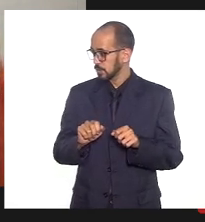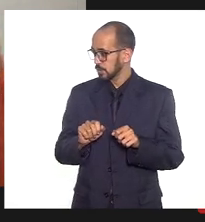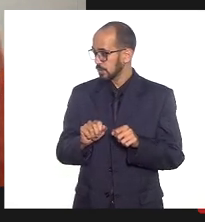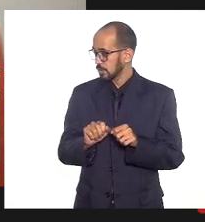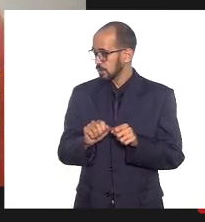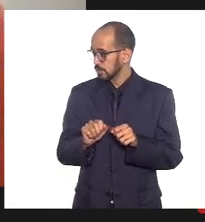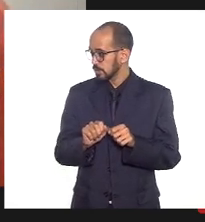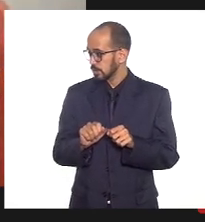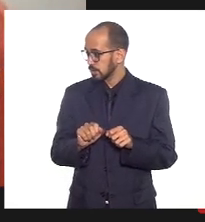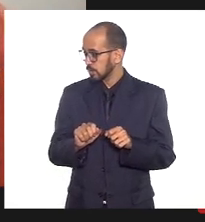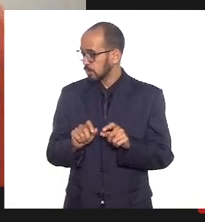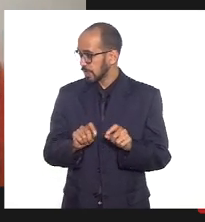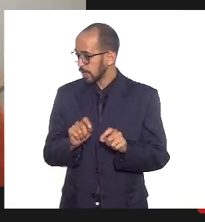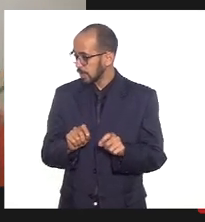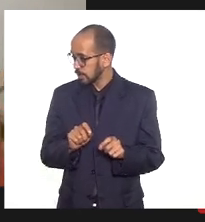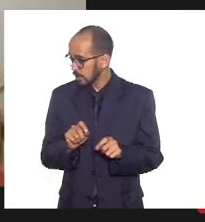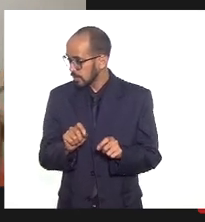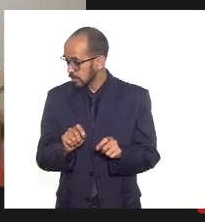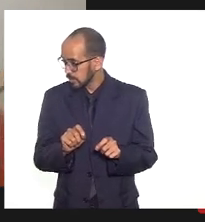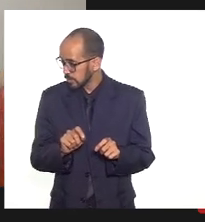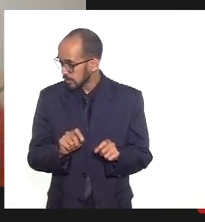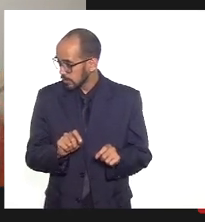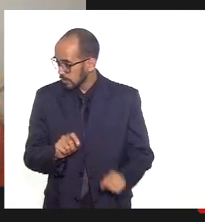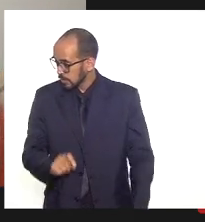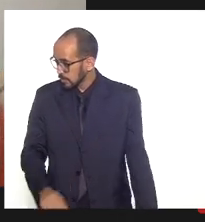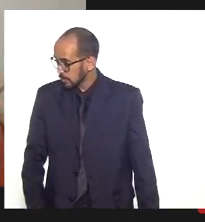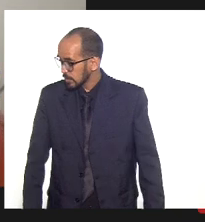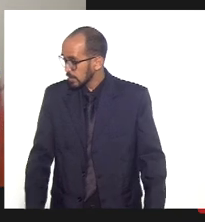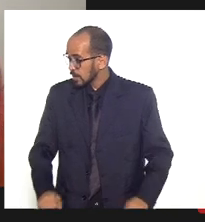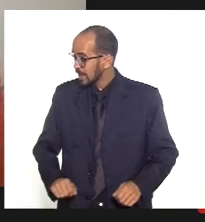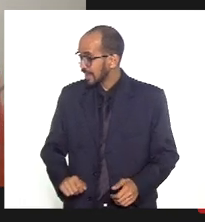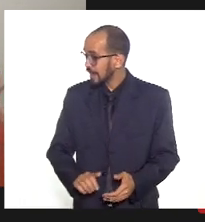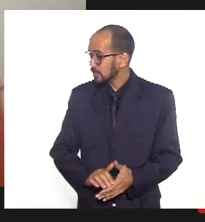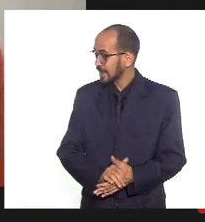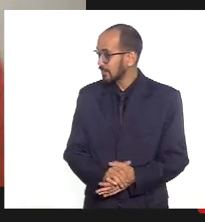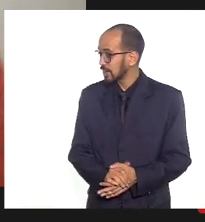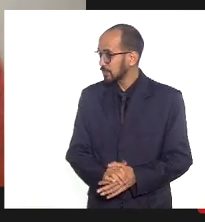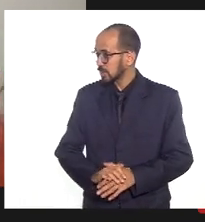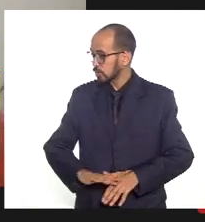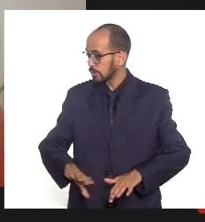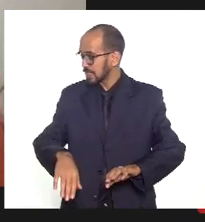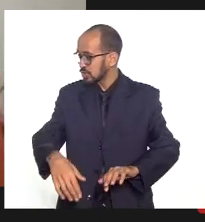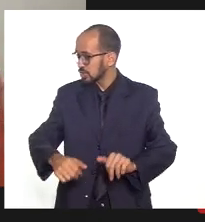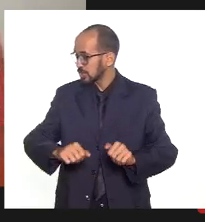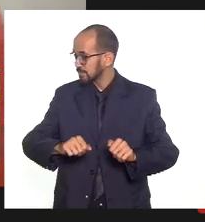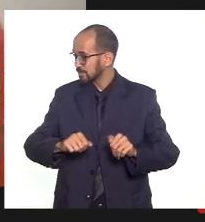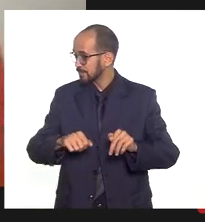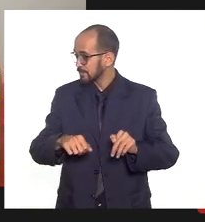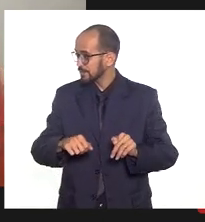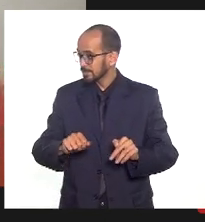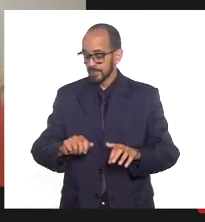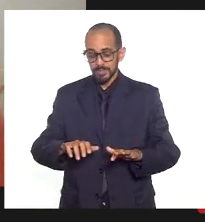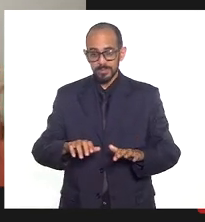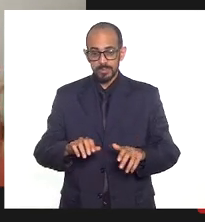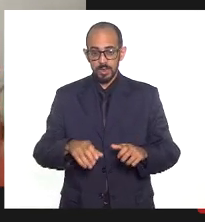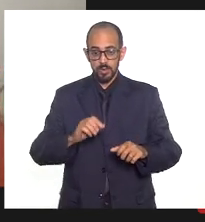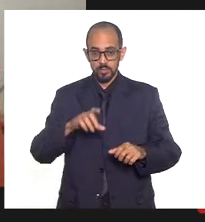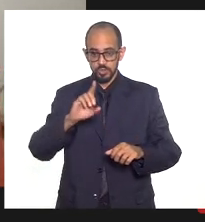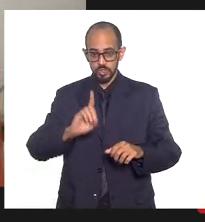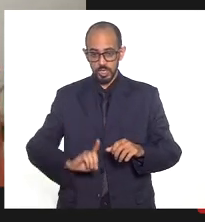comunicação como estratégica. Nesse momento de tanto cerceamento do direito de ser jornalista, do direito de falar e de